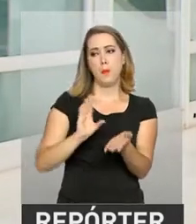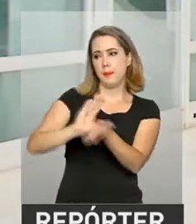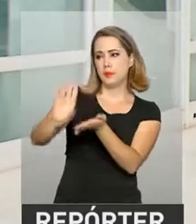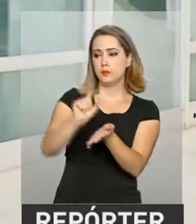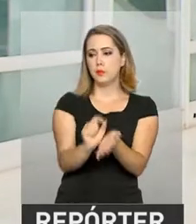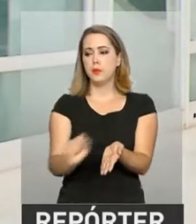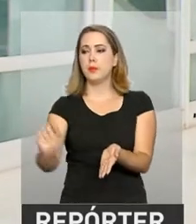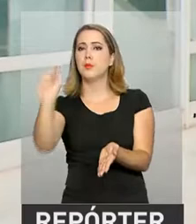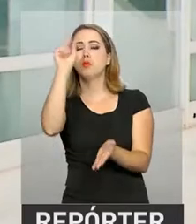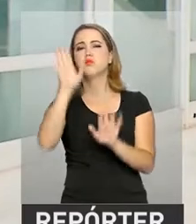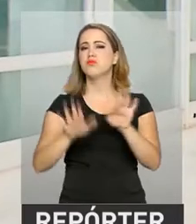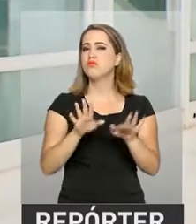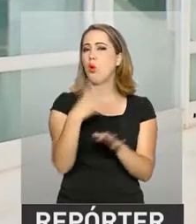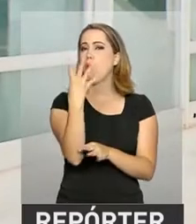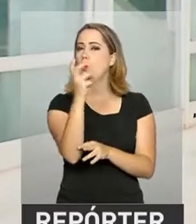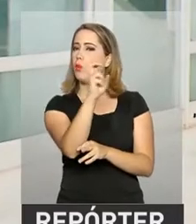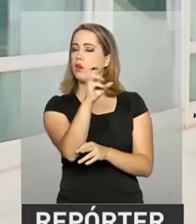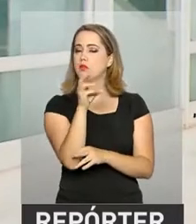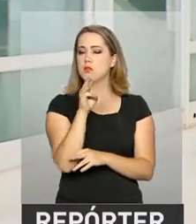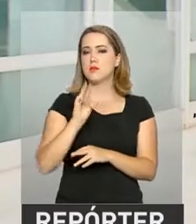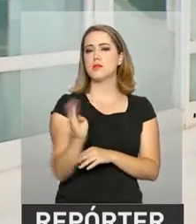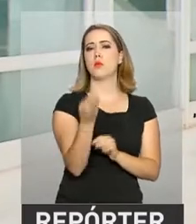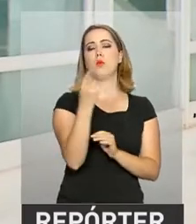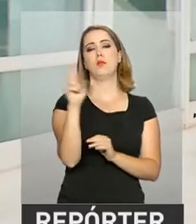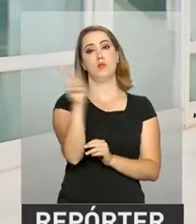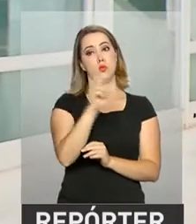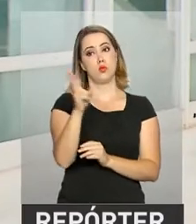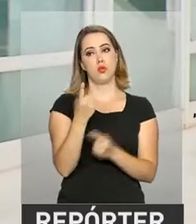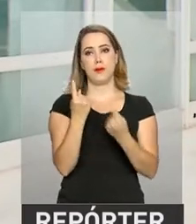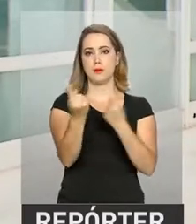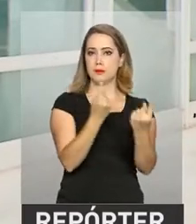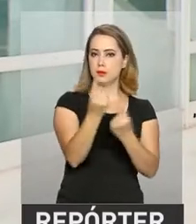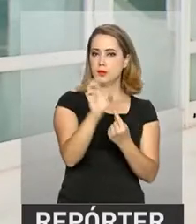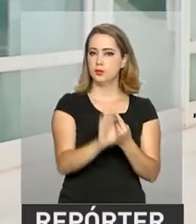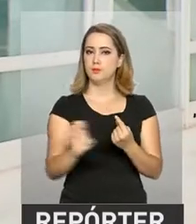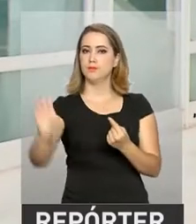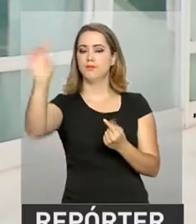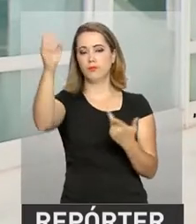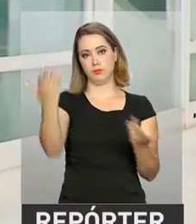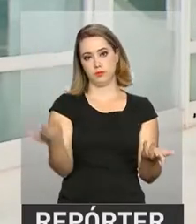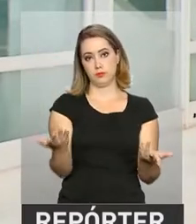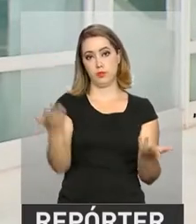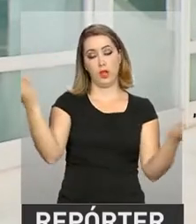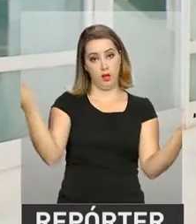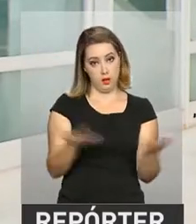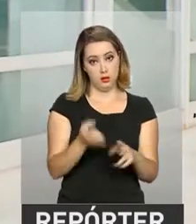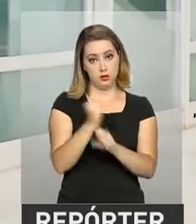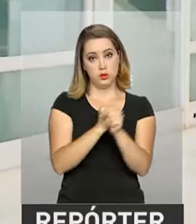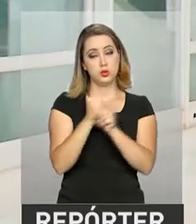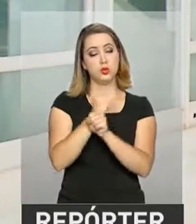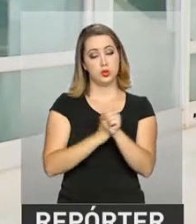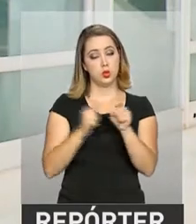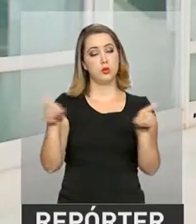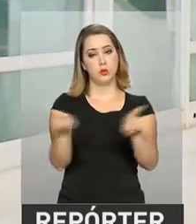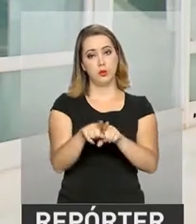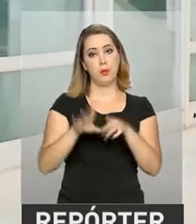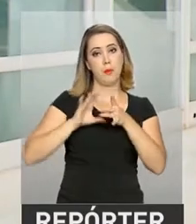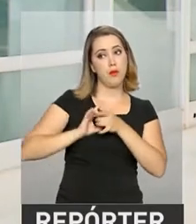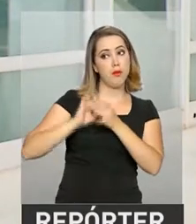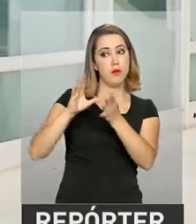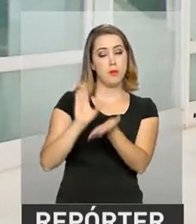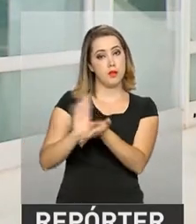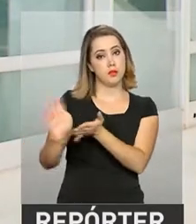de 45 milhões sendo 32 milhões para a construção de novos presídios e este ano serão liberados mais 1 bilhão